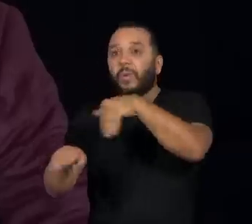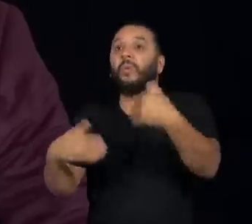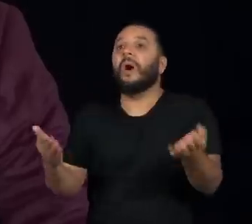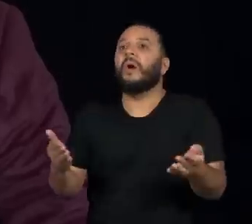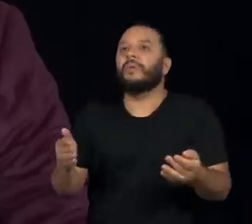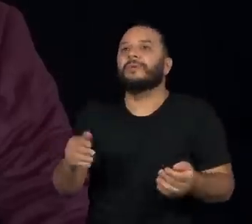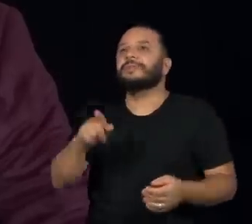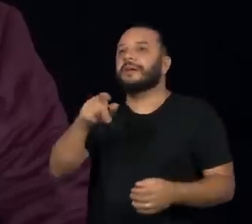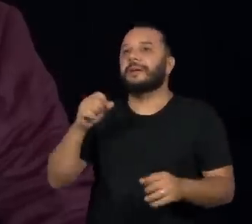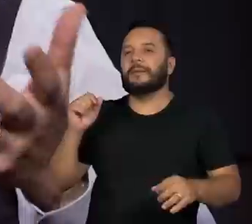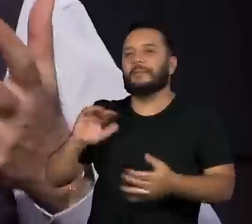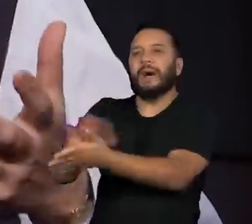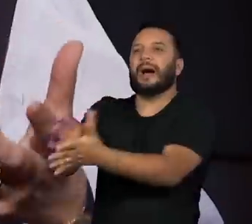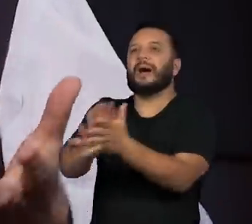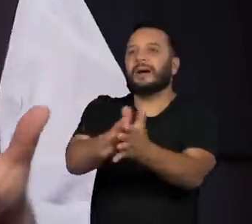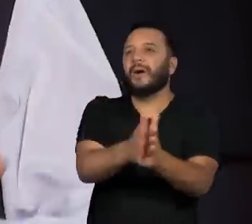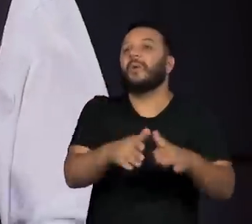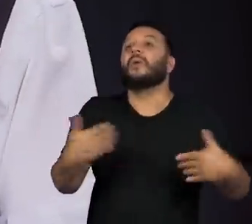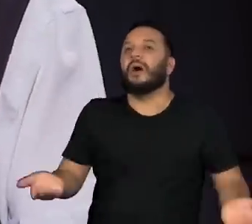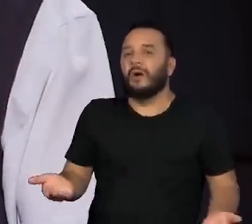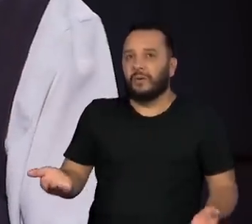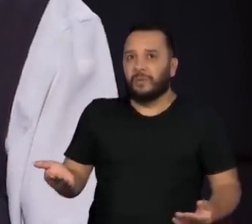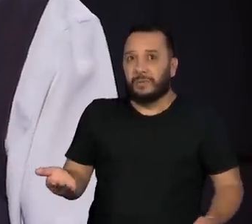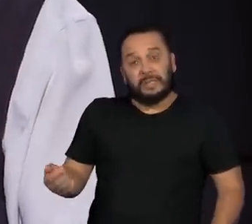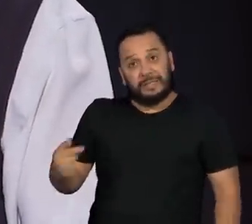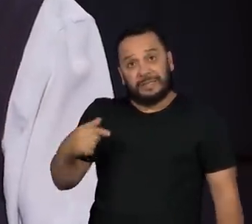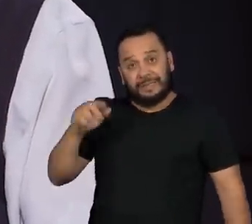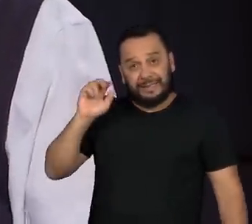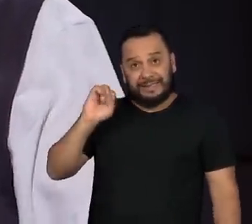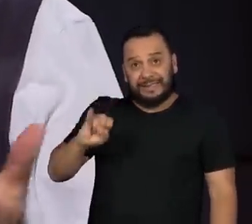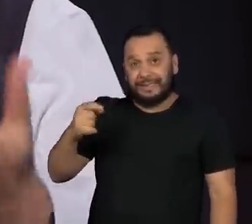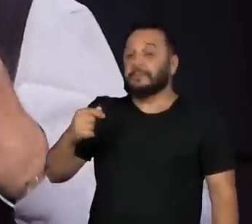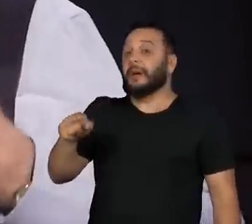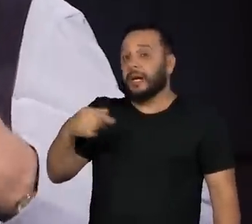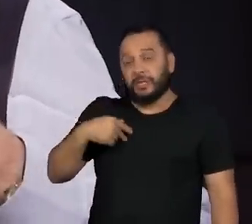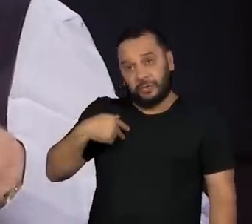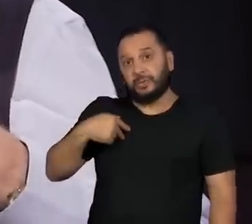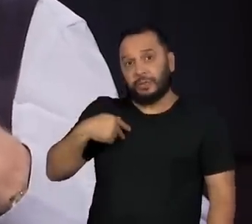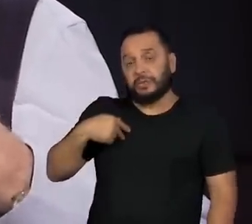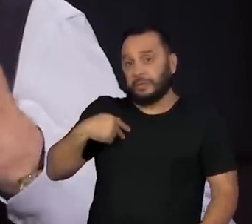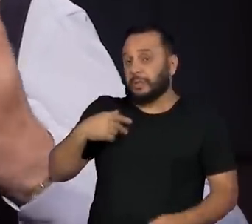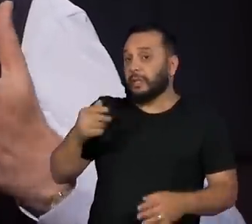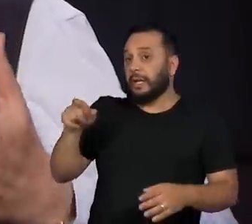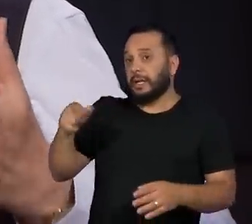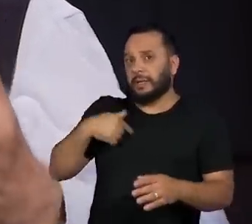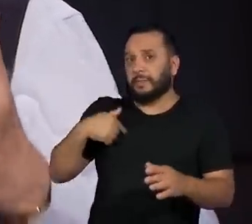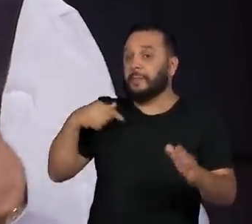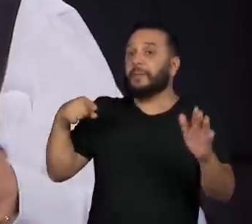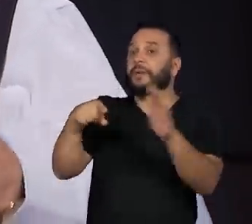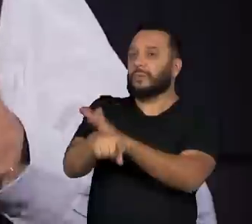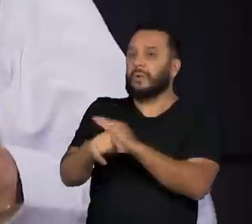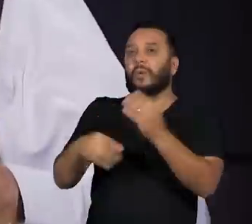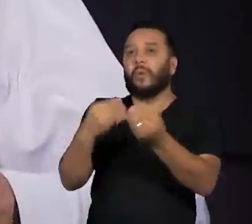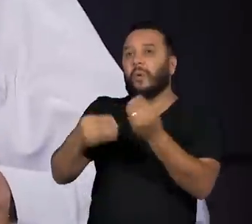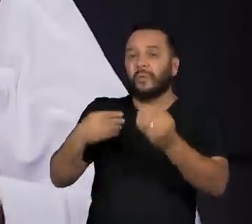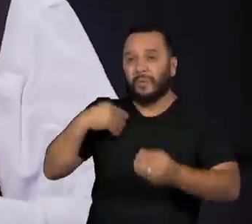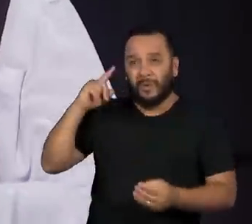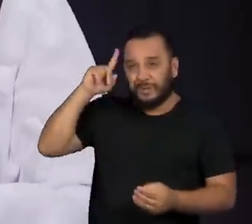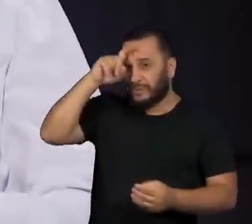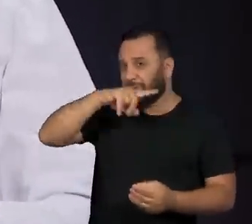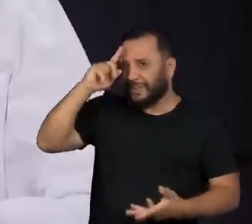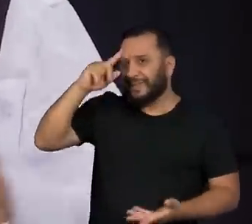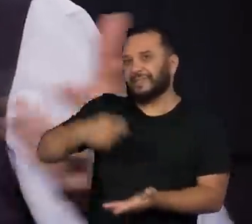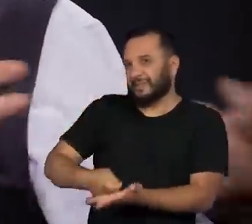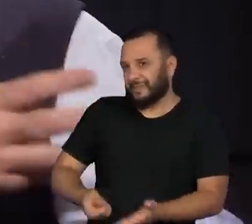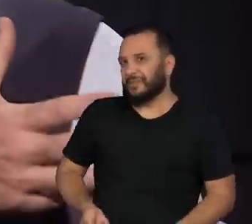que vai decidir E aí então mas isso uma hora tem que estar embutido para as pessoas para mostrar como é difícil é uma pessoa Siri